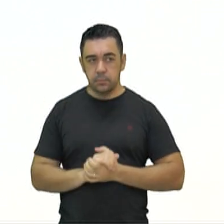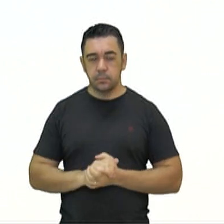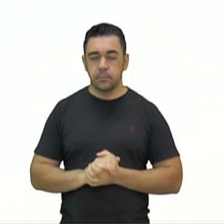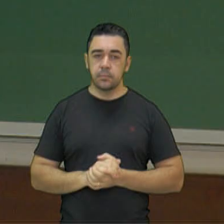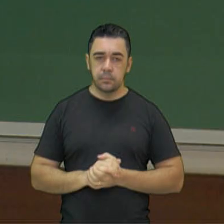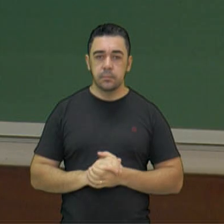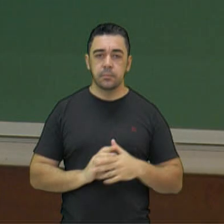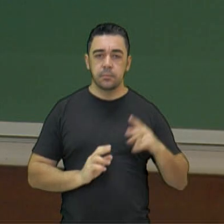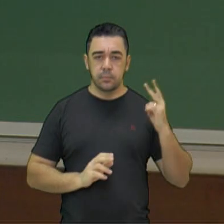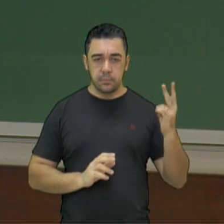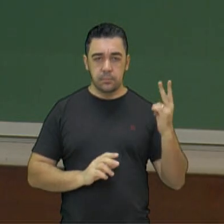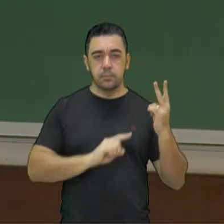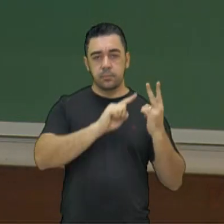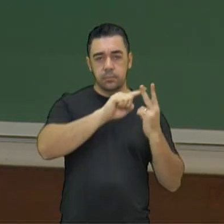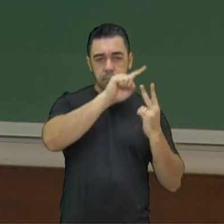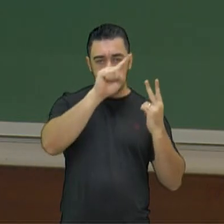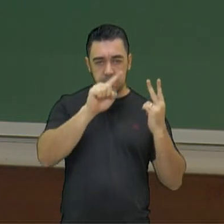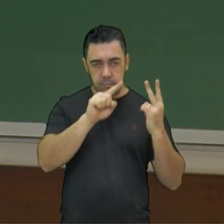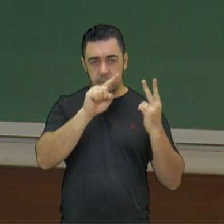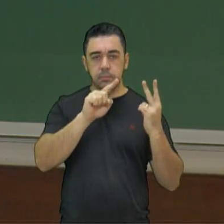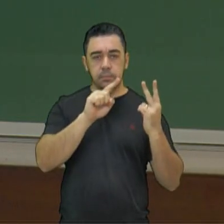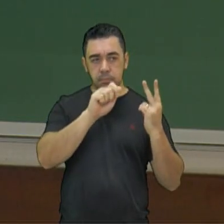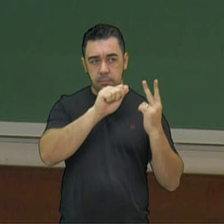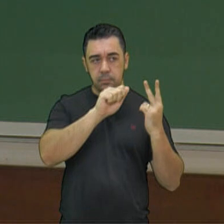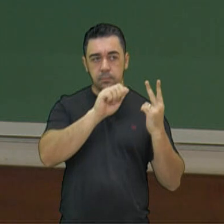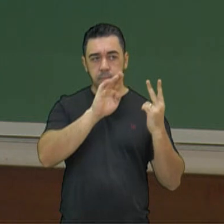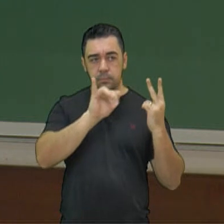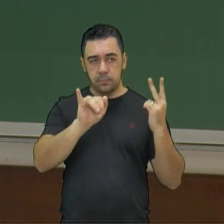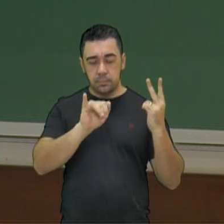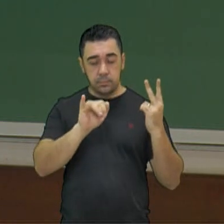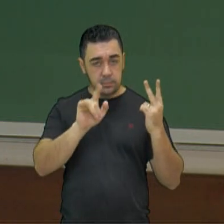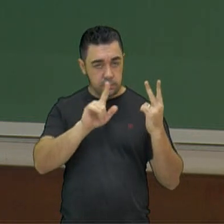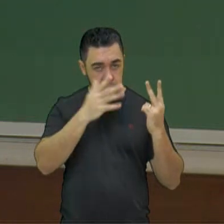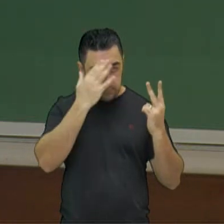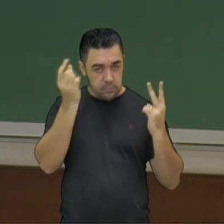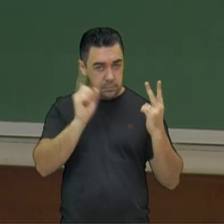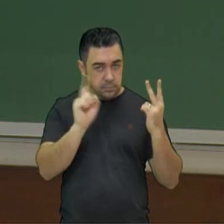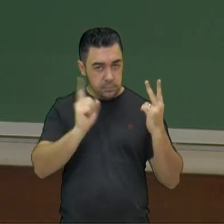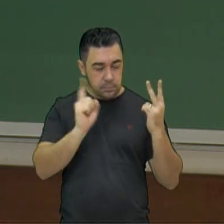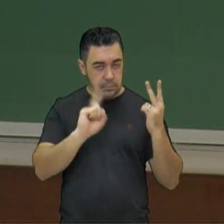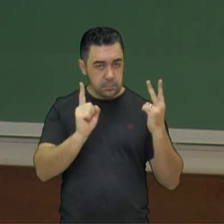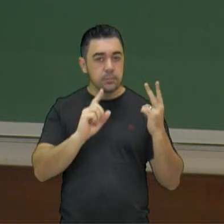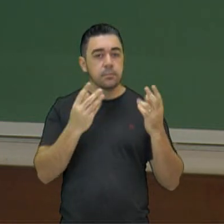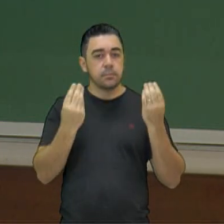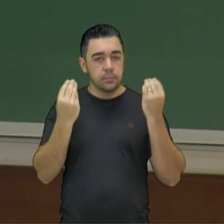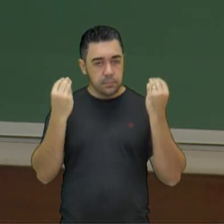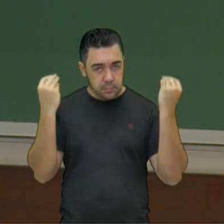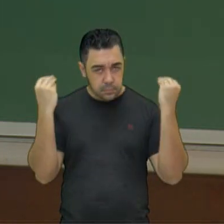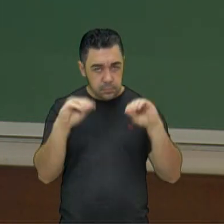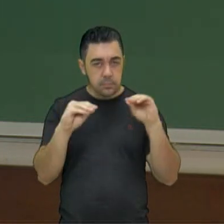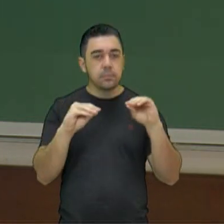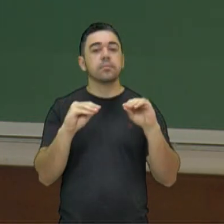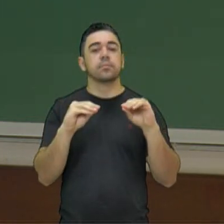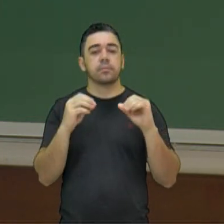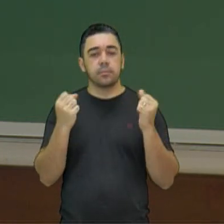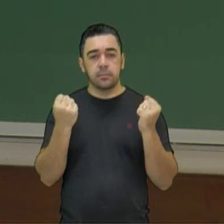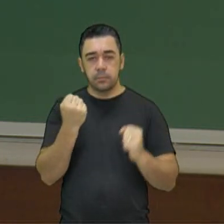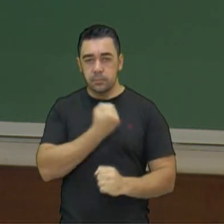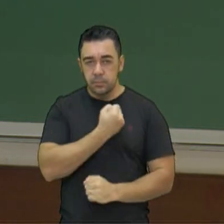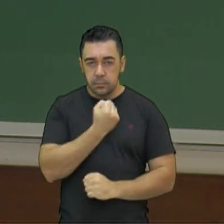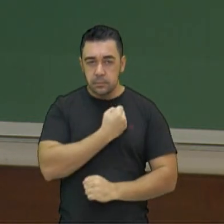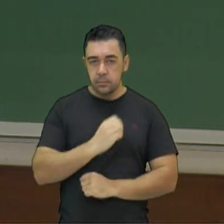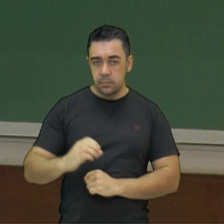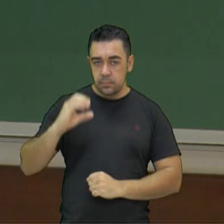2 vezes A mais BI. Não se esqueçam jamais de colocar o número complexo entre